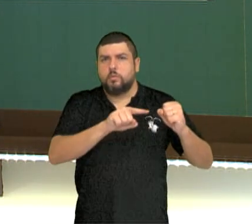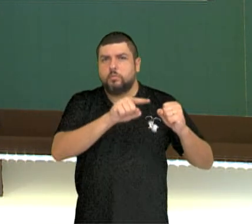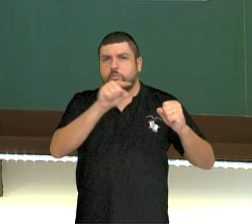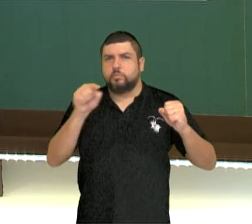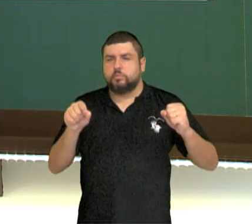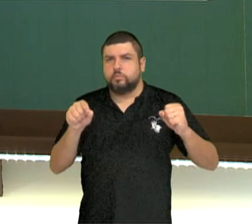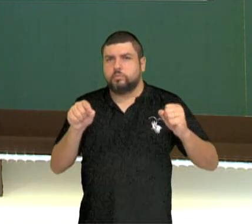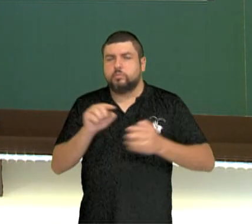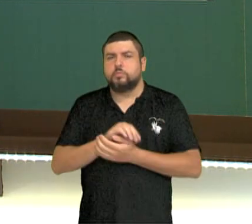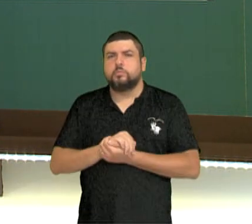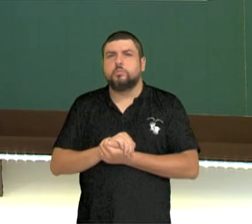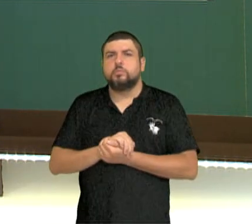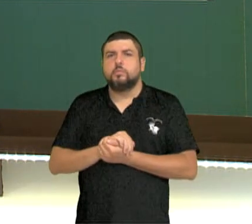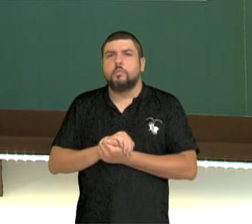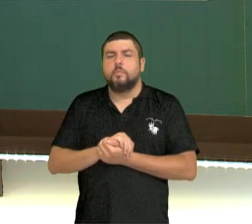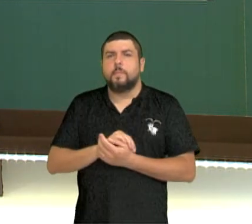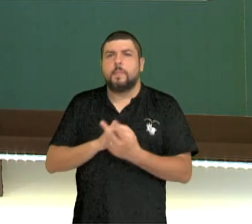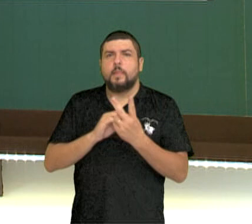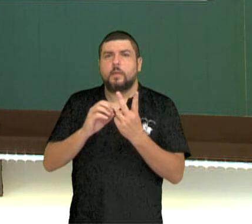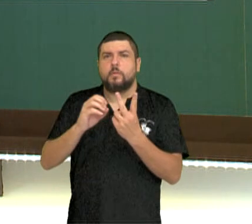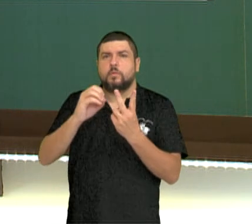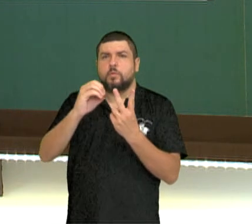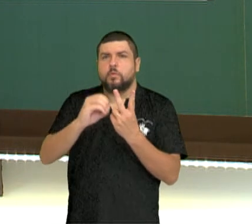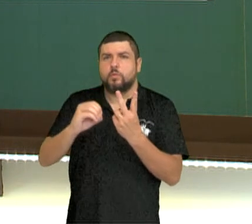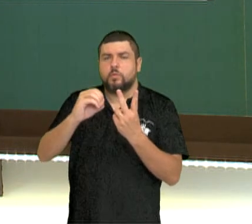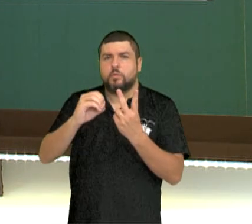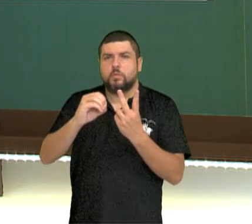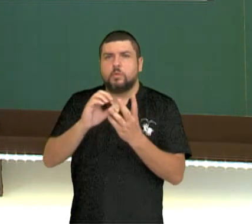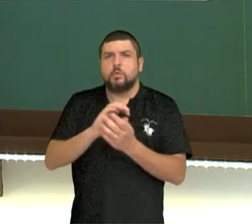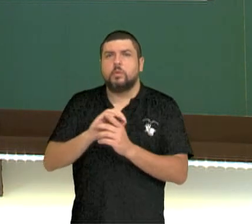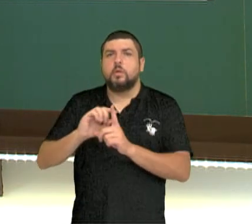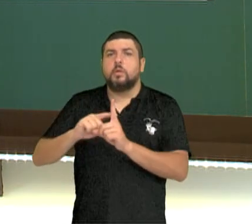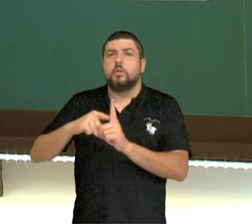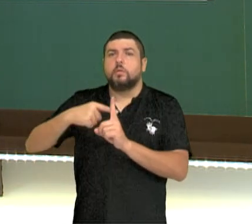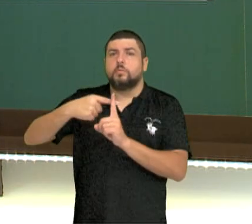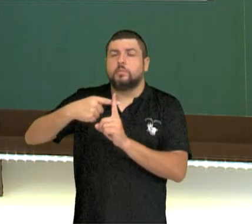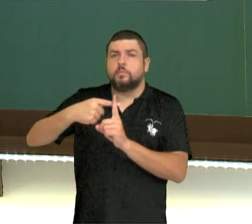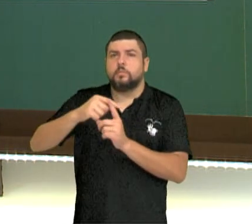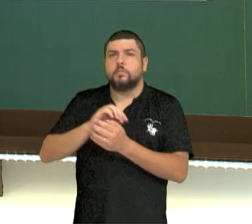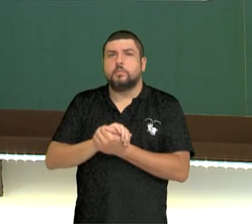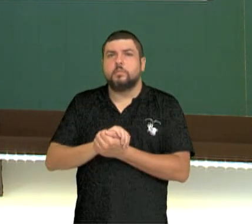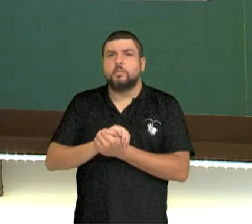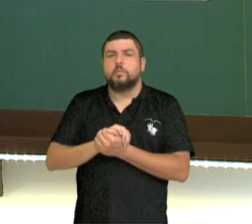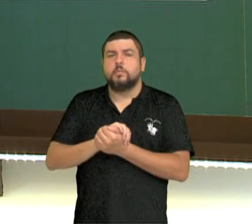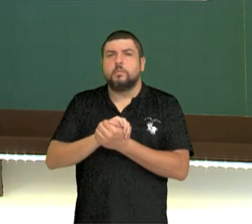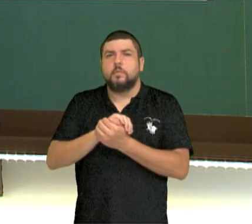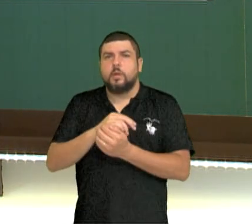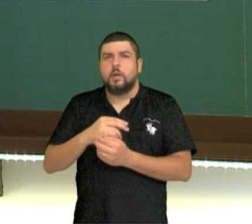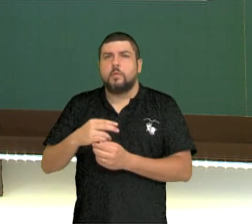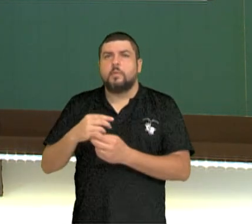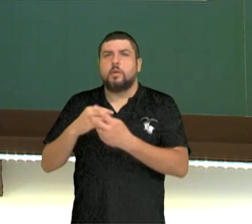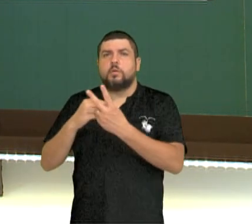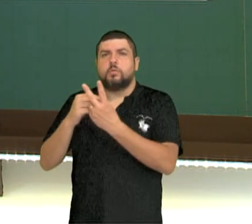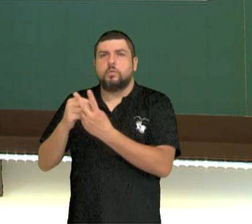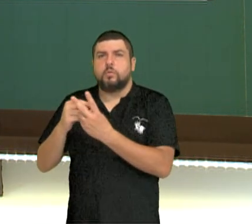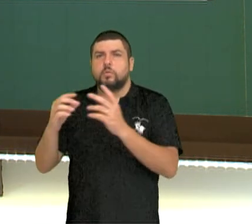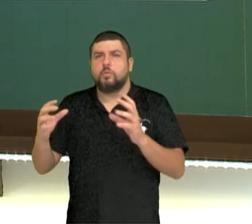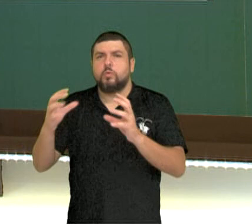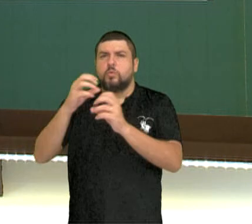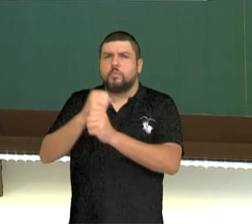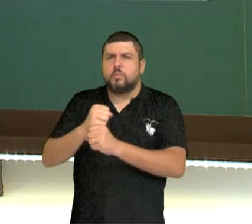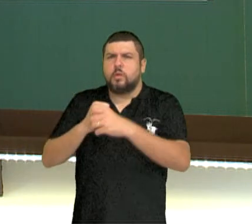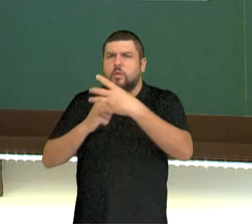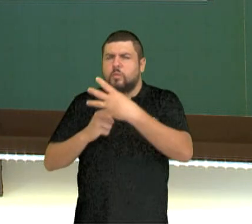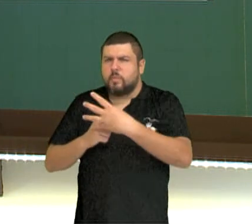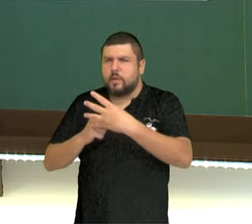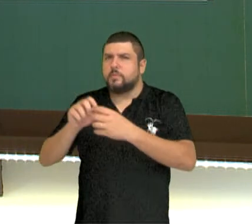de oxigênio. Mais 2, professora, de novo, 2 com 2, 4, não.